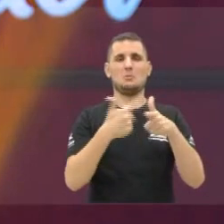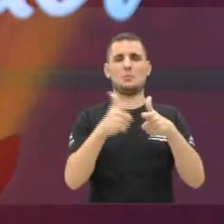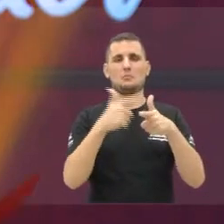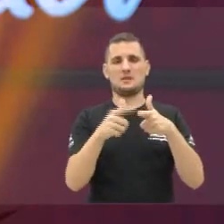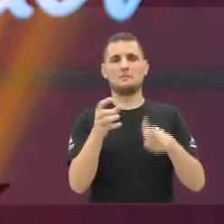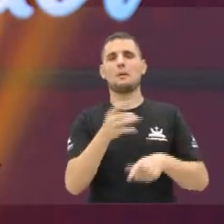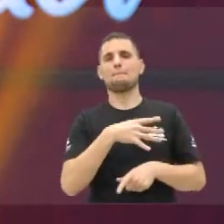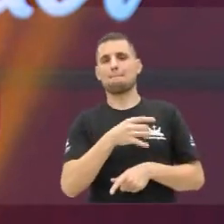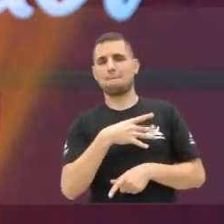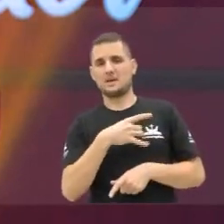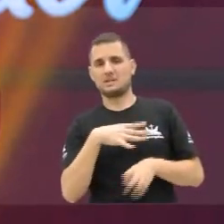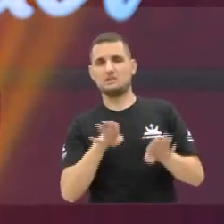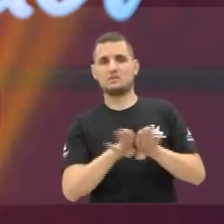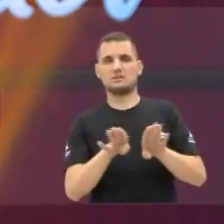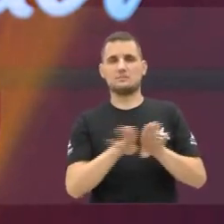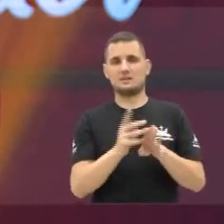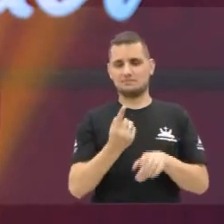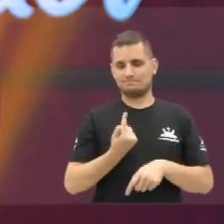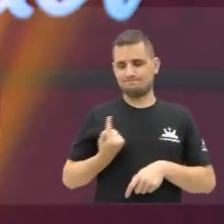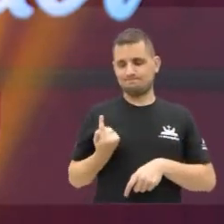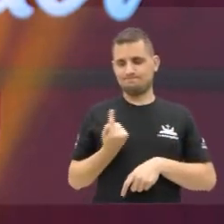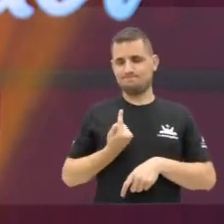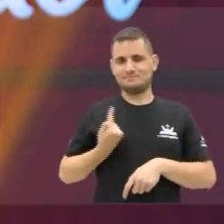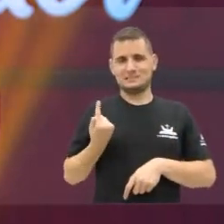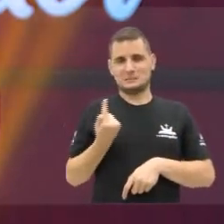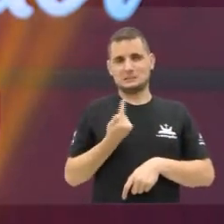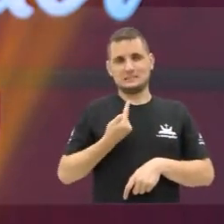O mal do mundo é solidão.